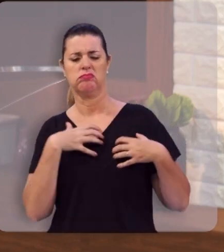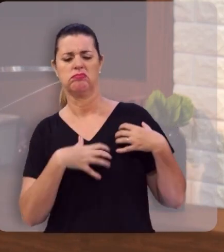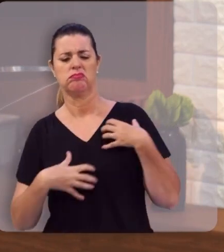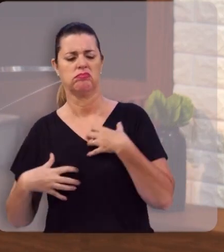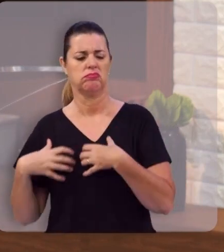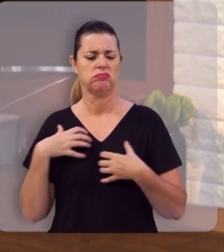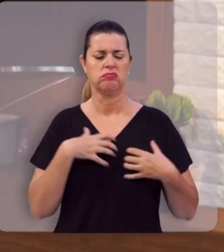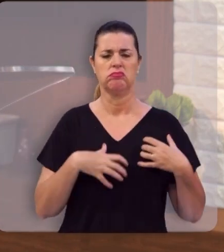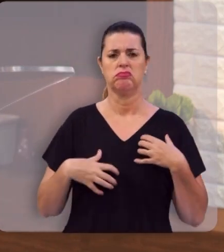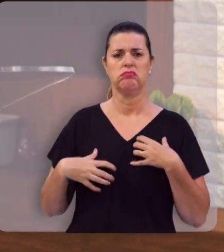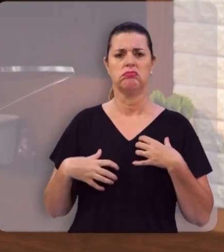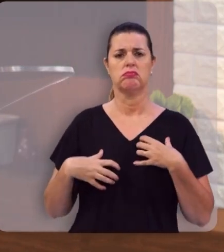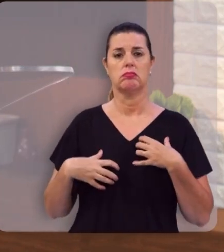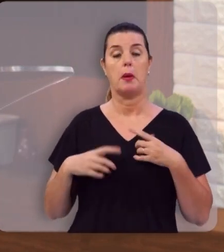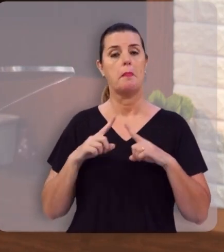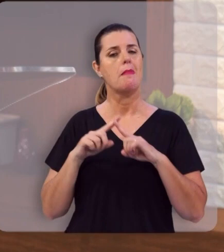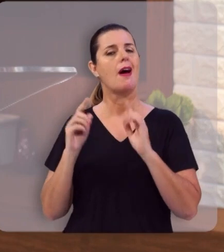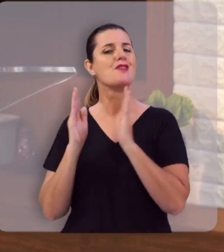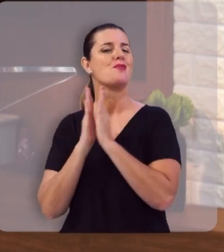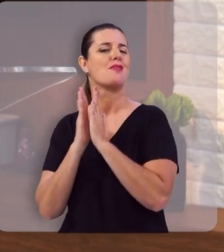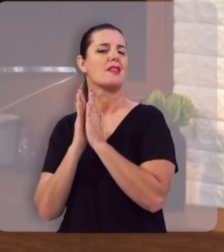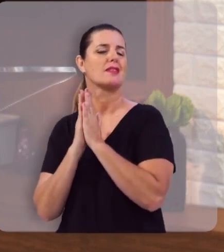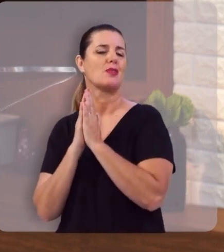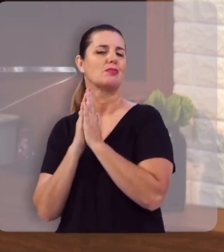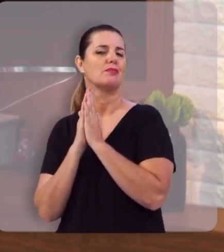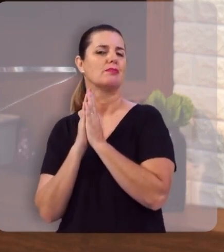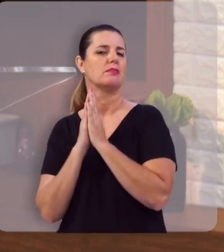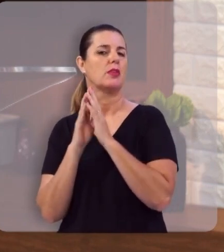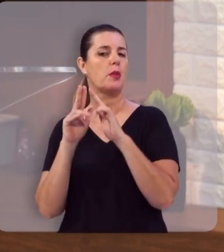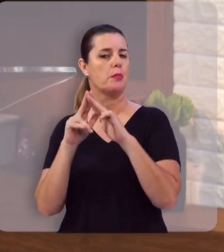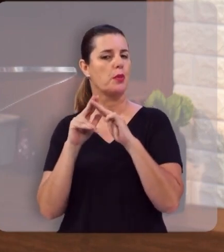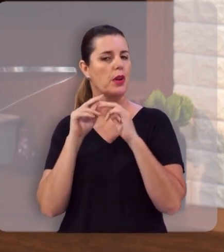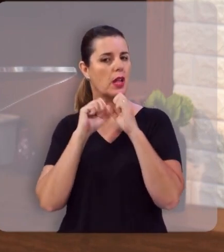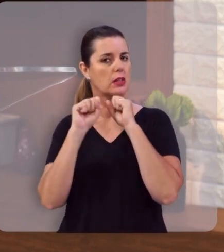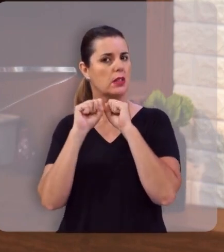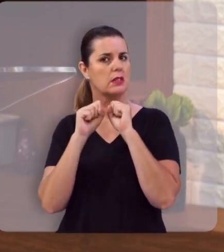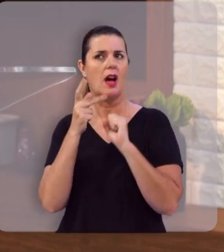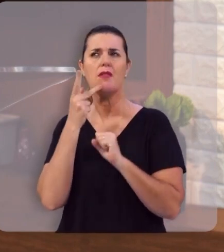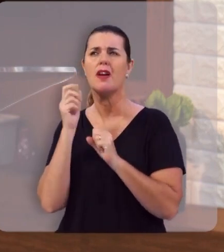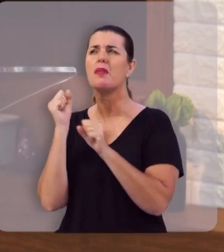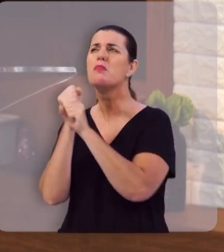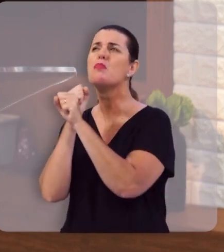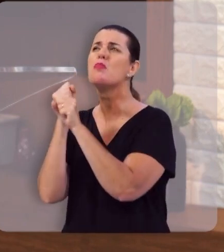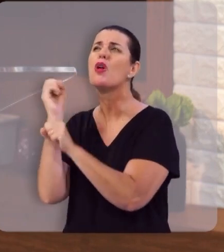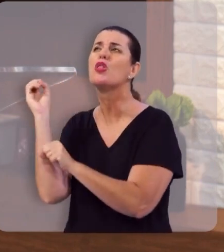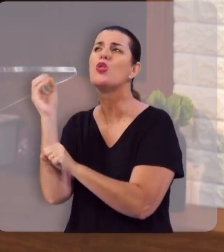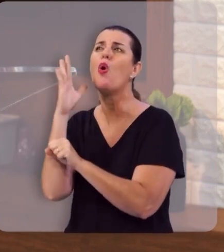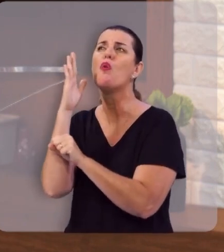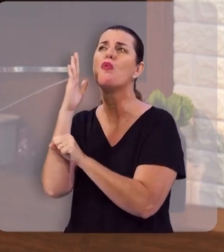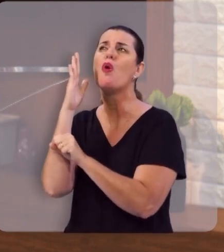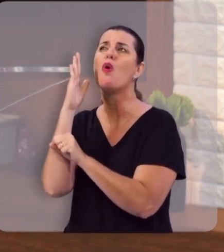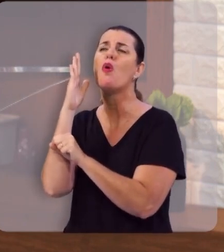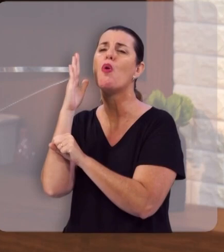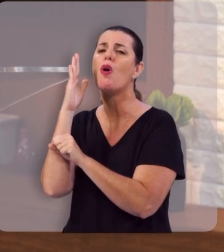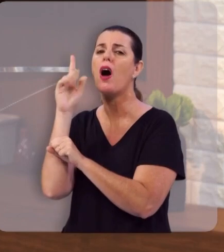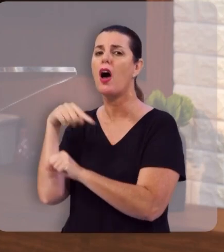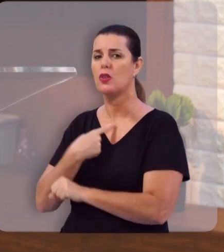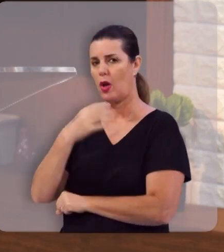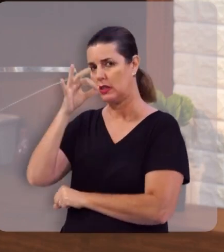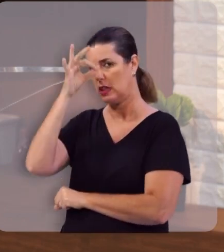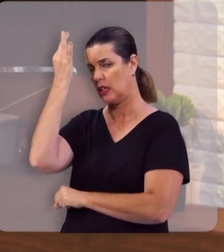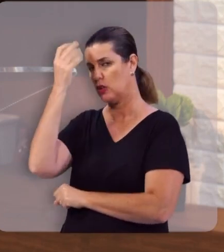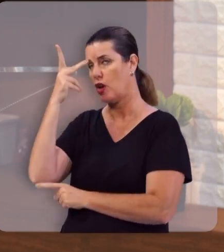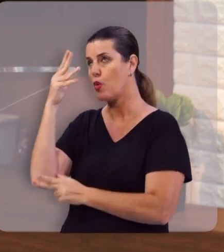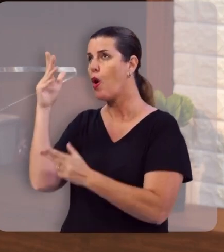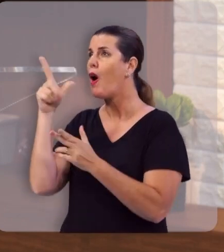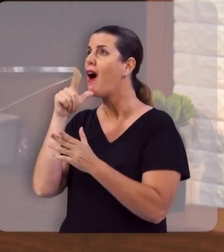desespero, mas de oração. Por isso o salmista diz: restaura, Senhor, a nossa sorte, como as torrentes